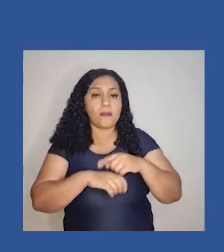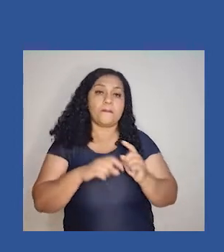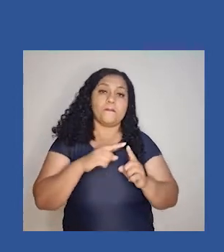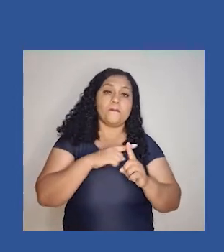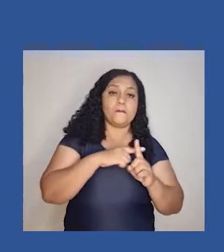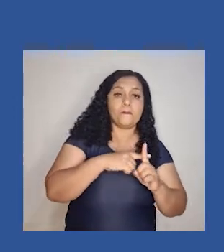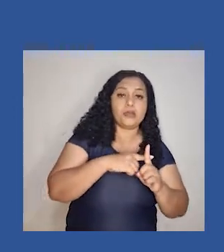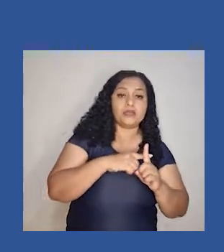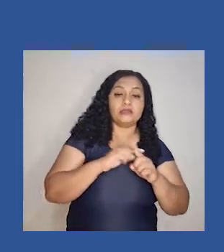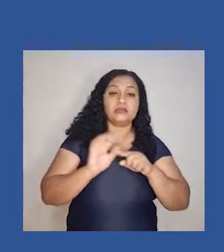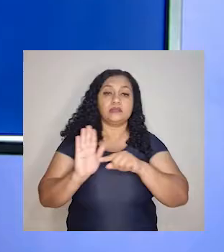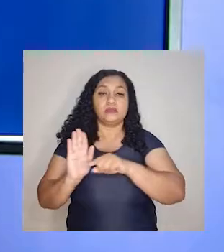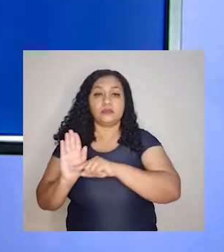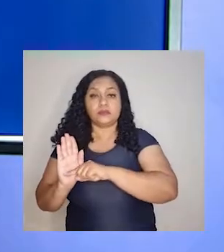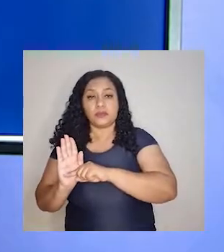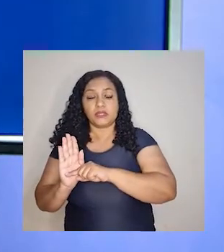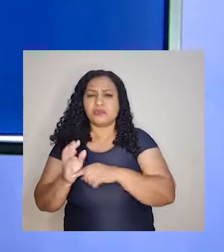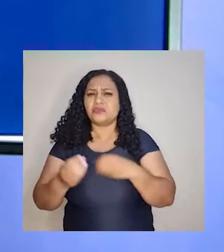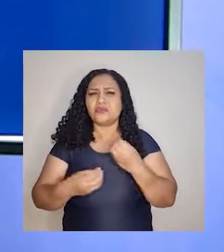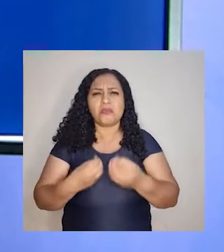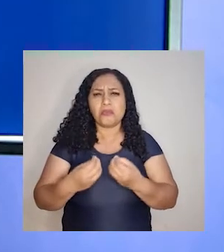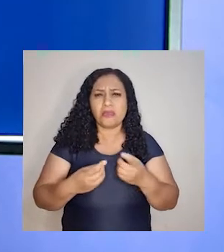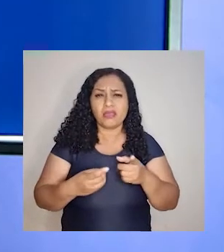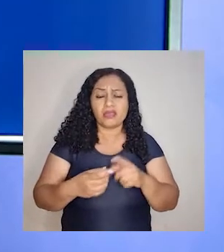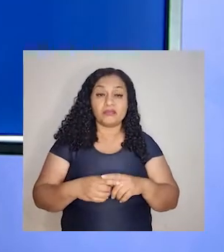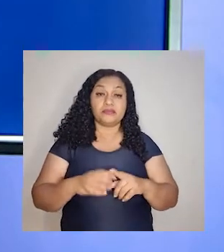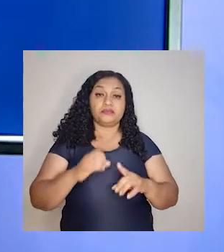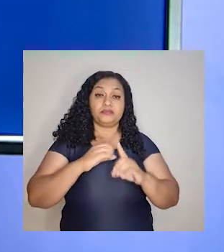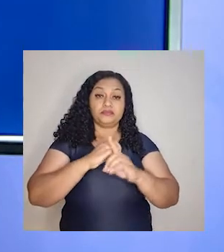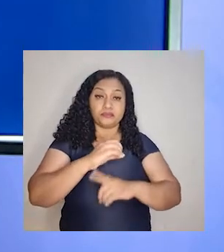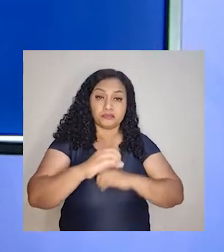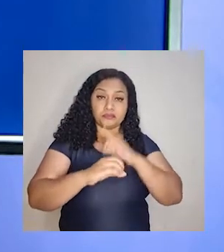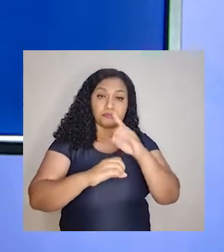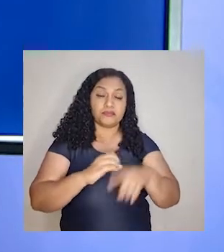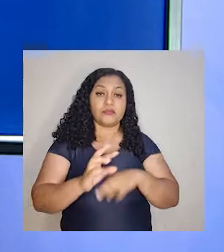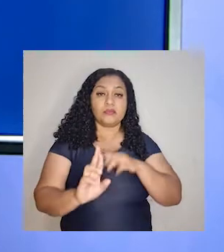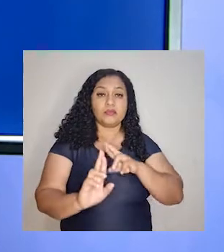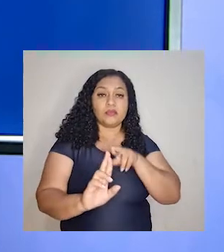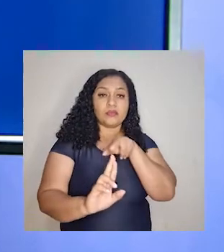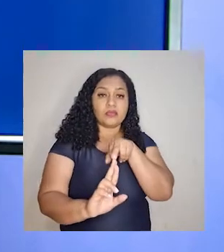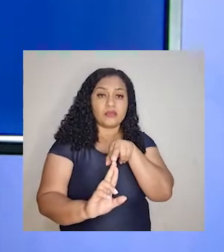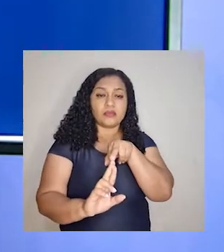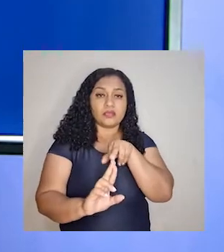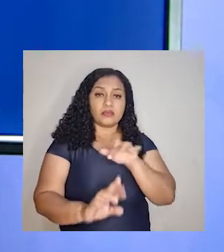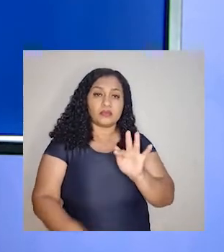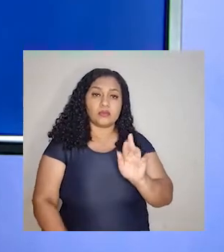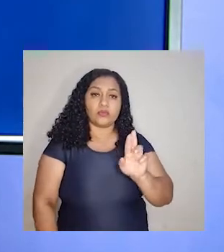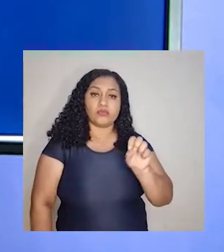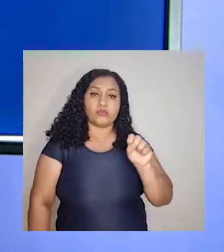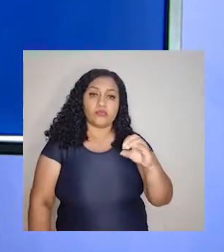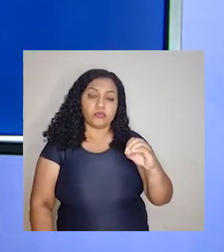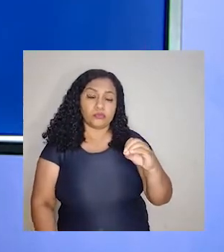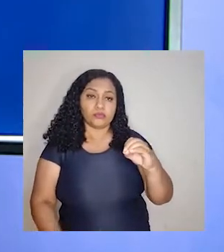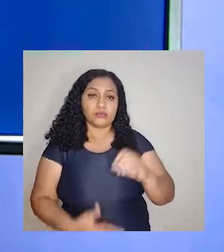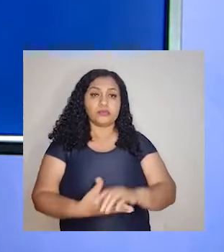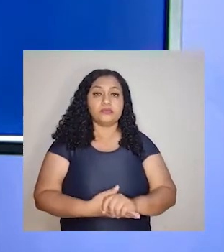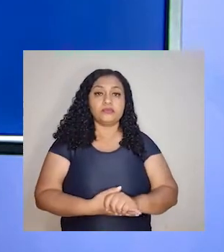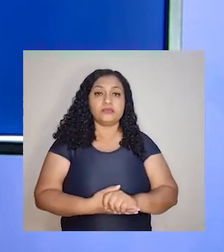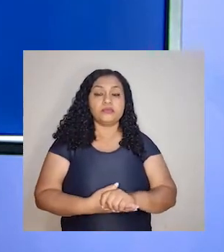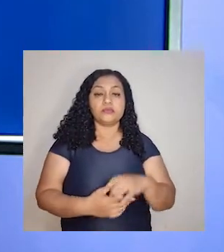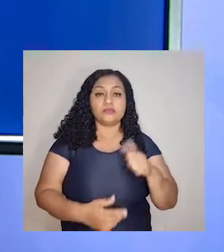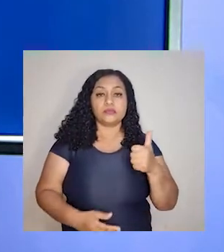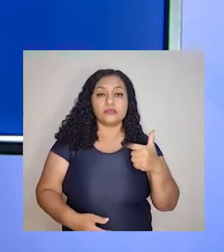começam a ser contadas para Mais é para menos Então como é que funciona aí olha só o meridiano de Goiás é a